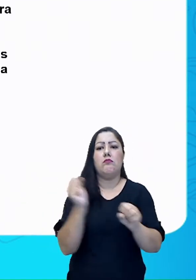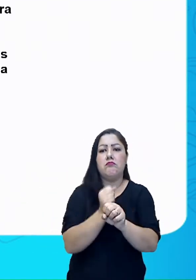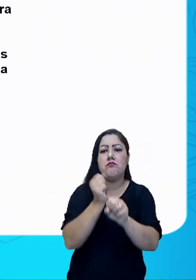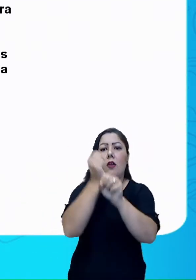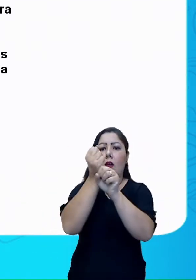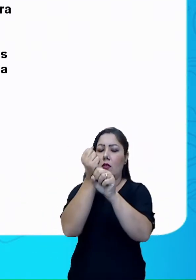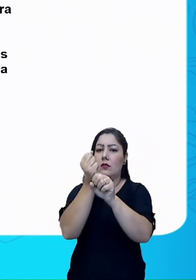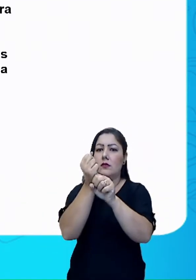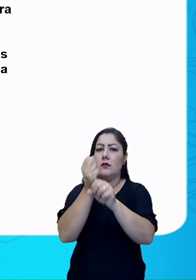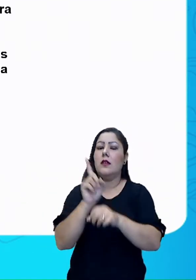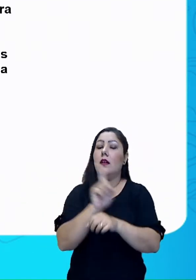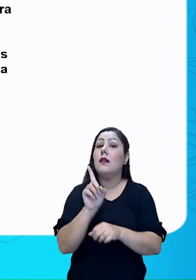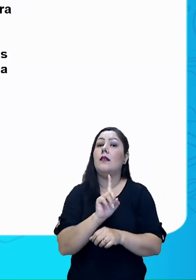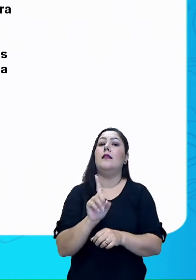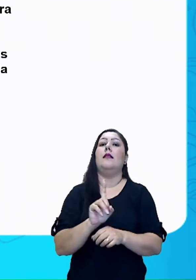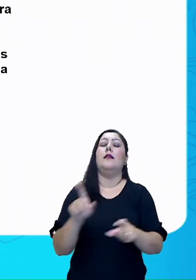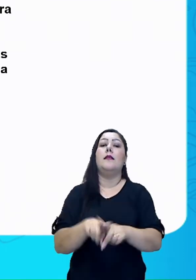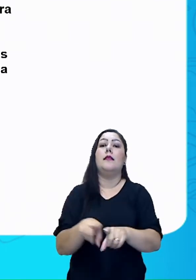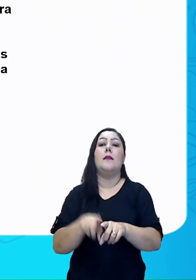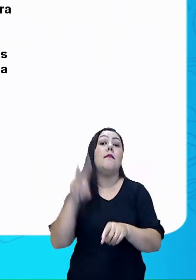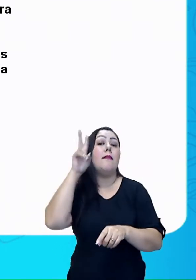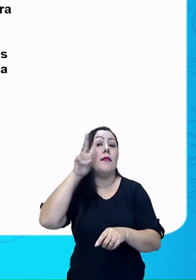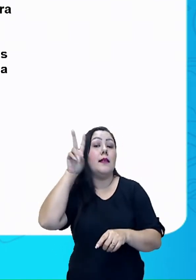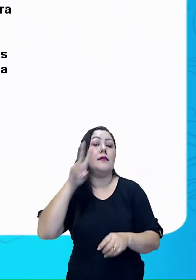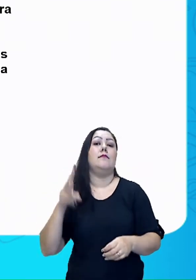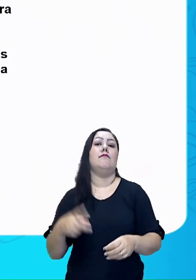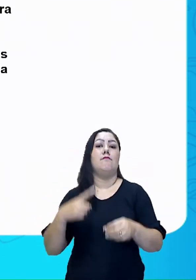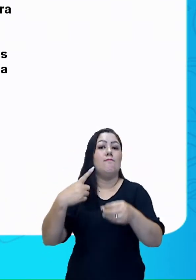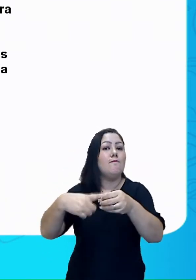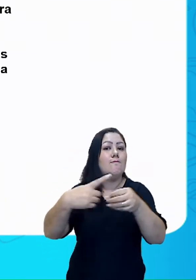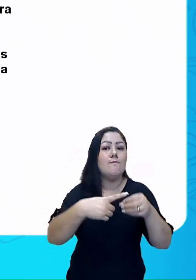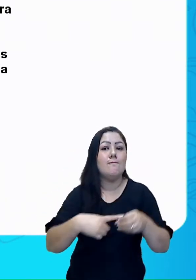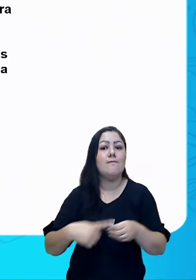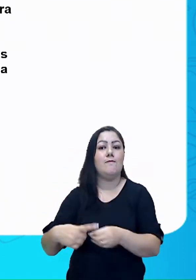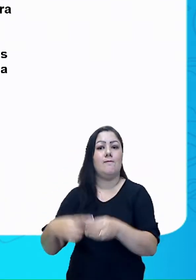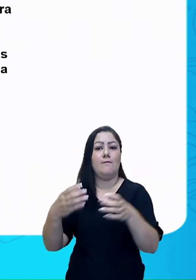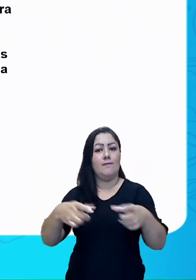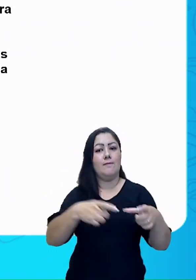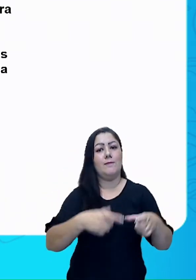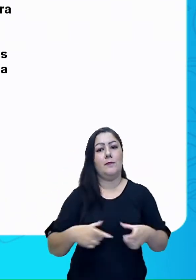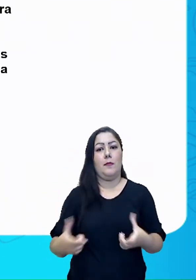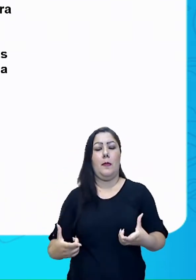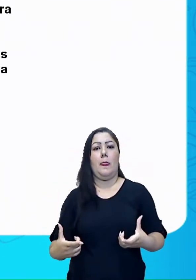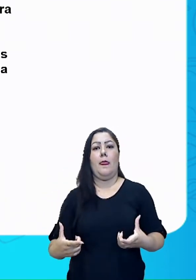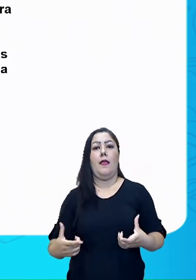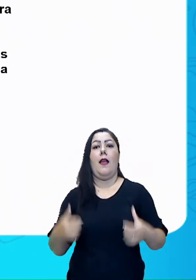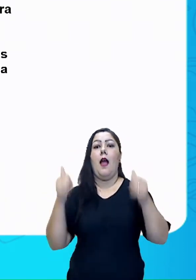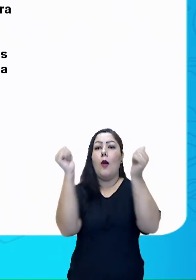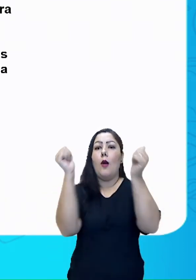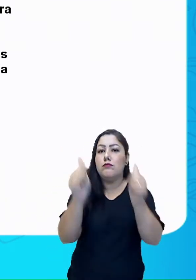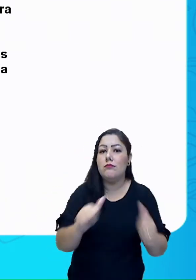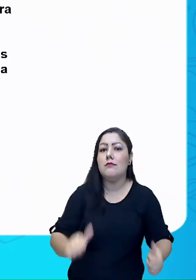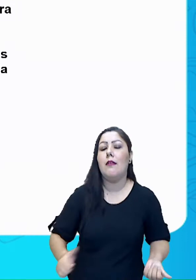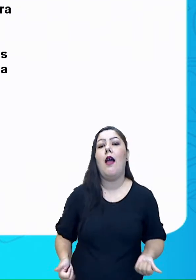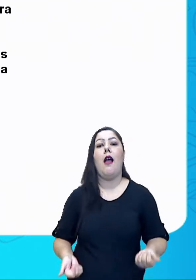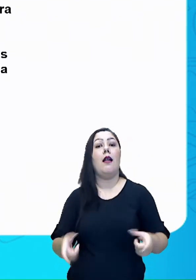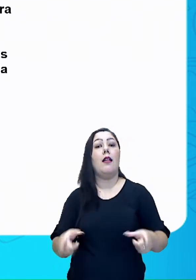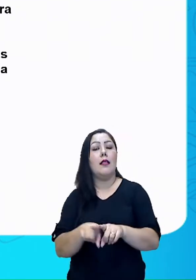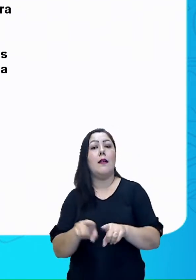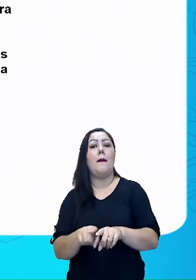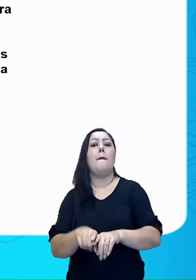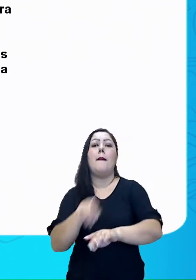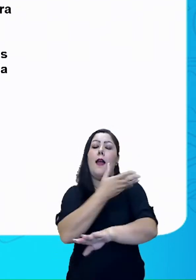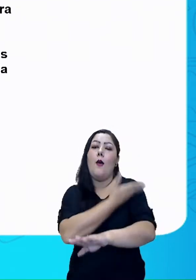história do local, com os monumentos e estátuas, e passou a englobar também as tradições, as